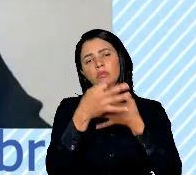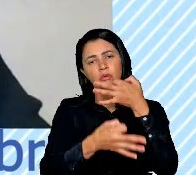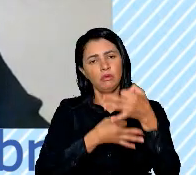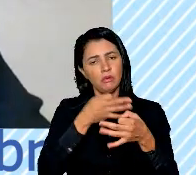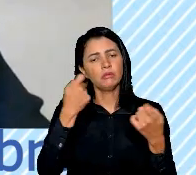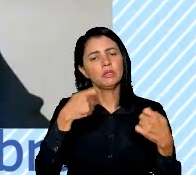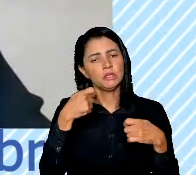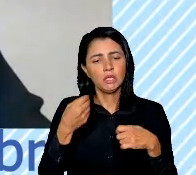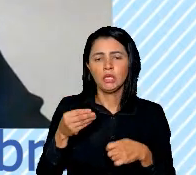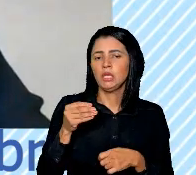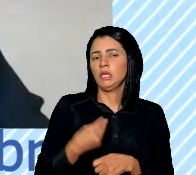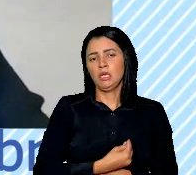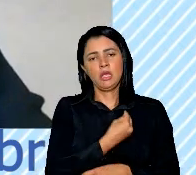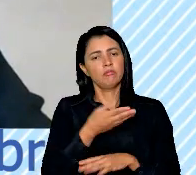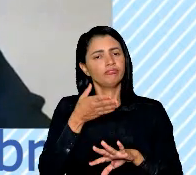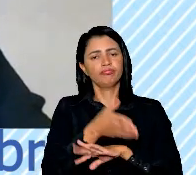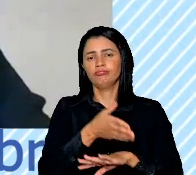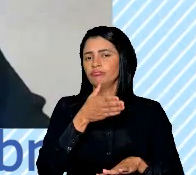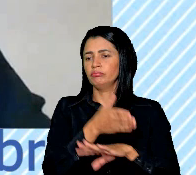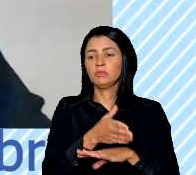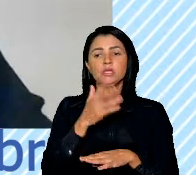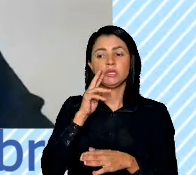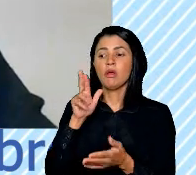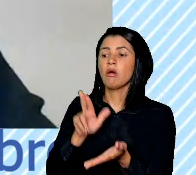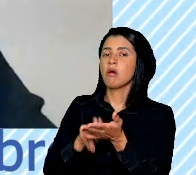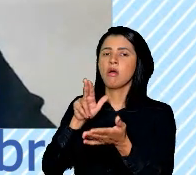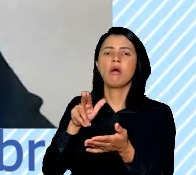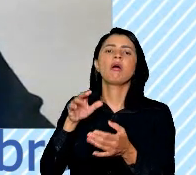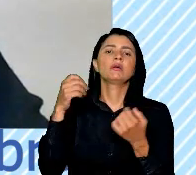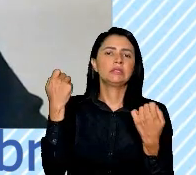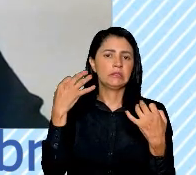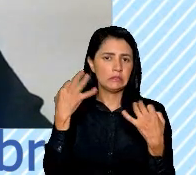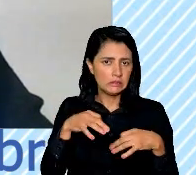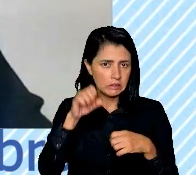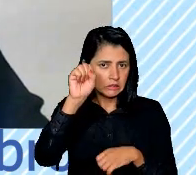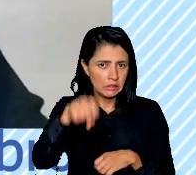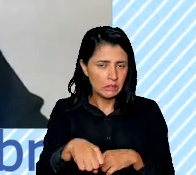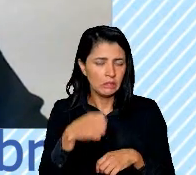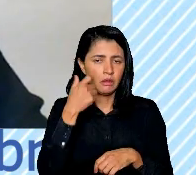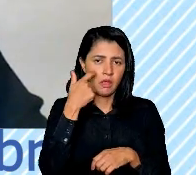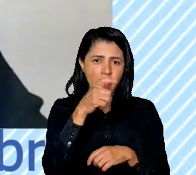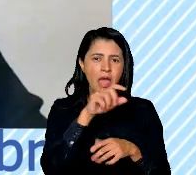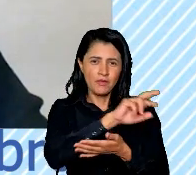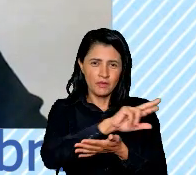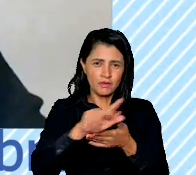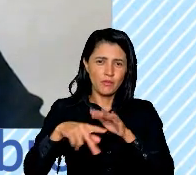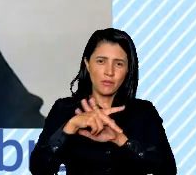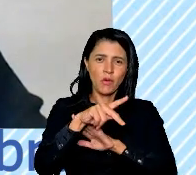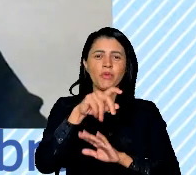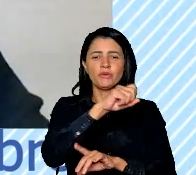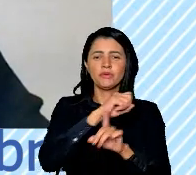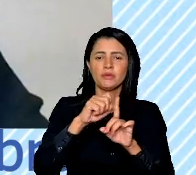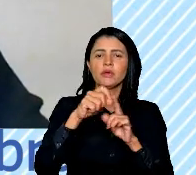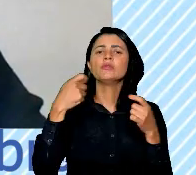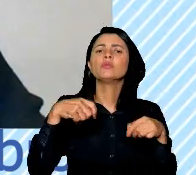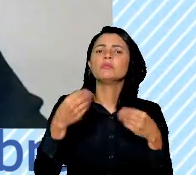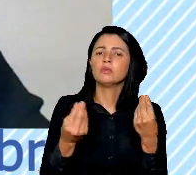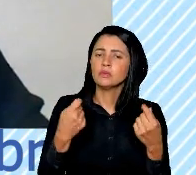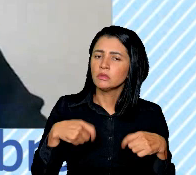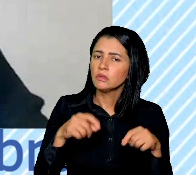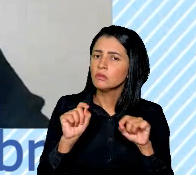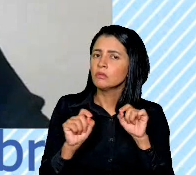estar presentes, precisam ser reconhecidos. A diversidade da composição da nossa sociedade deve